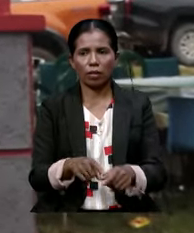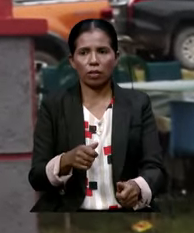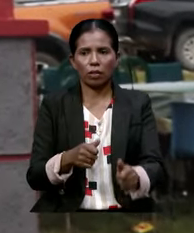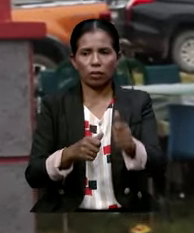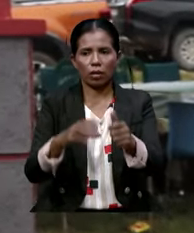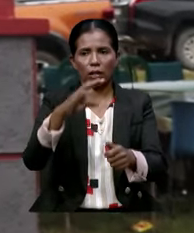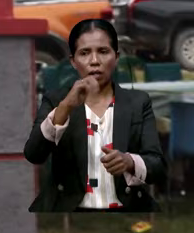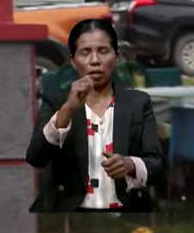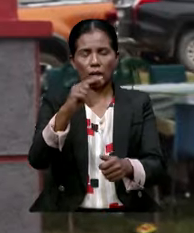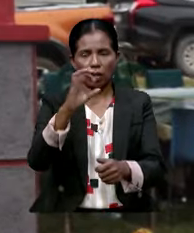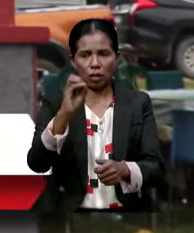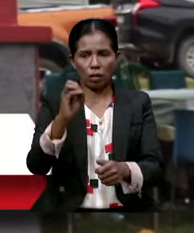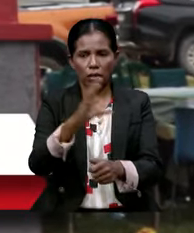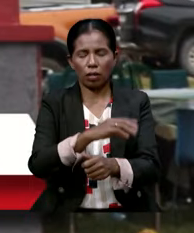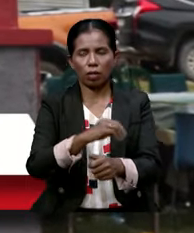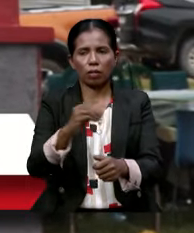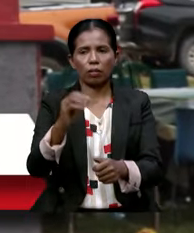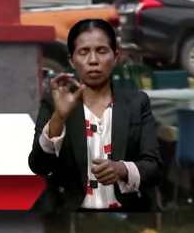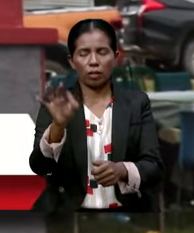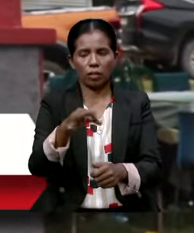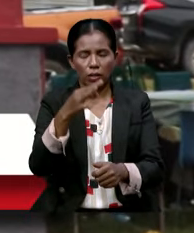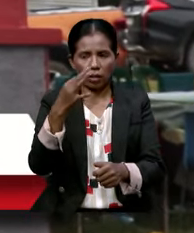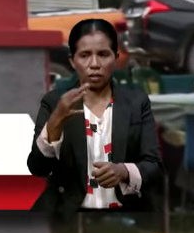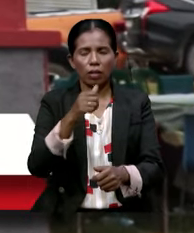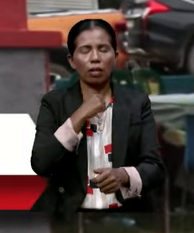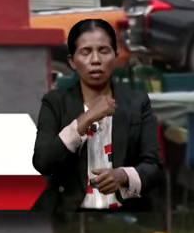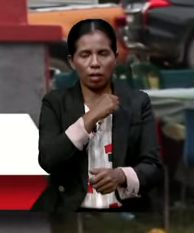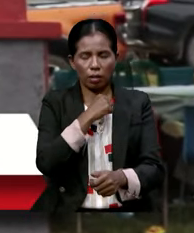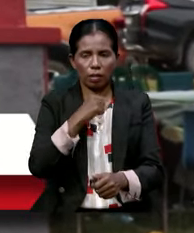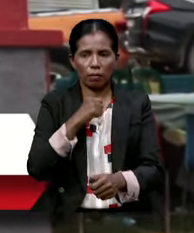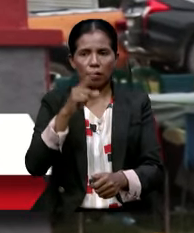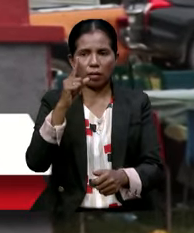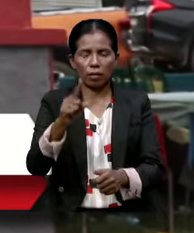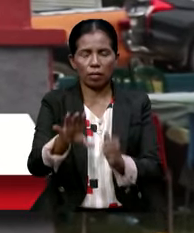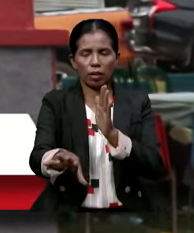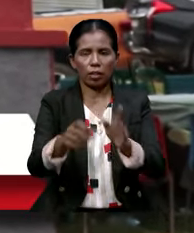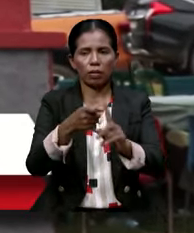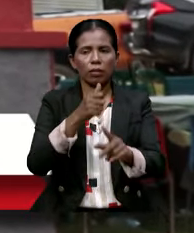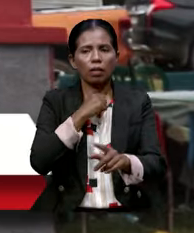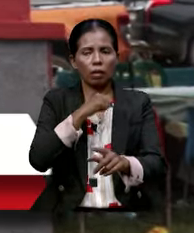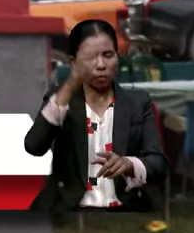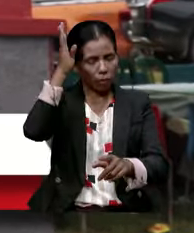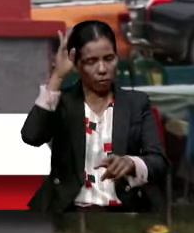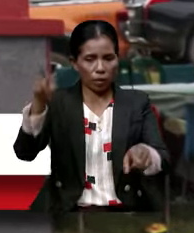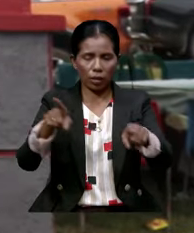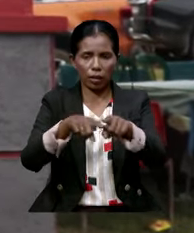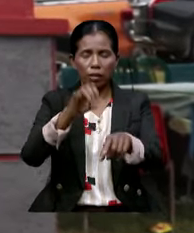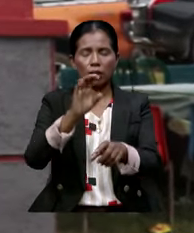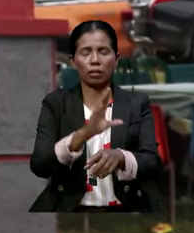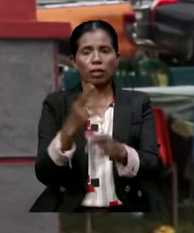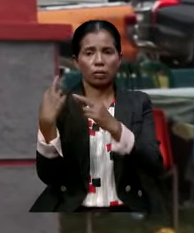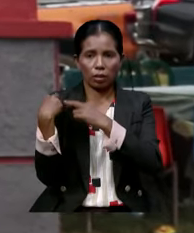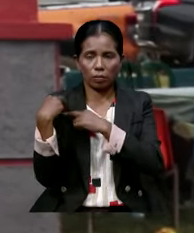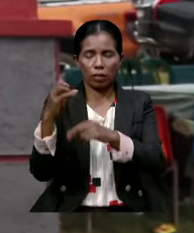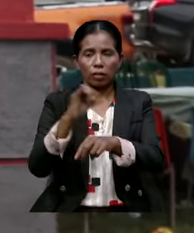canon 519, cada padre de nebe reta nomeação, fosse bispo dar paroco, e rebotou